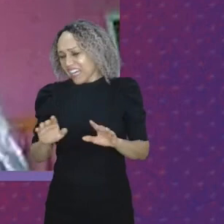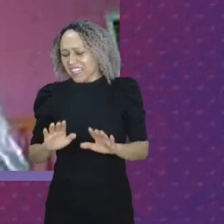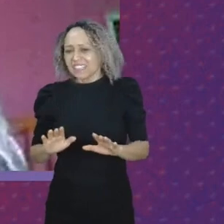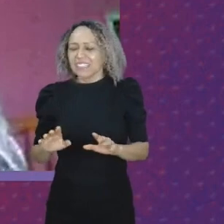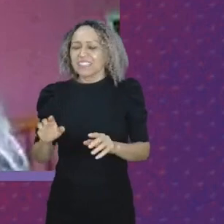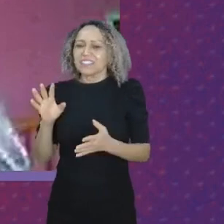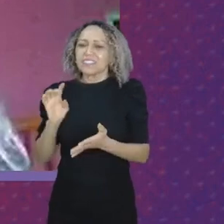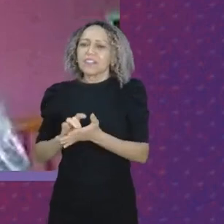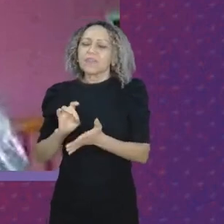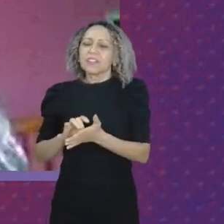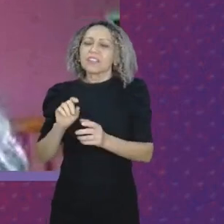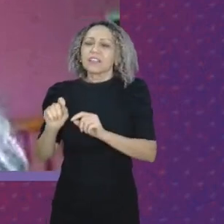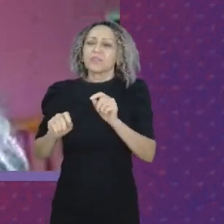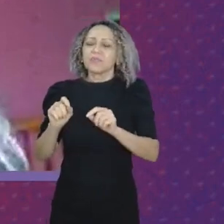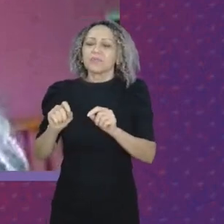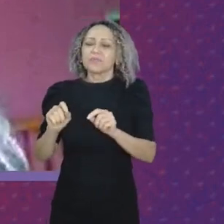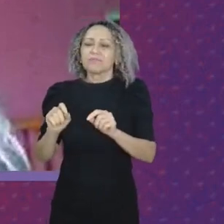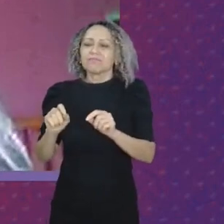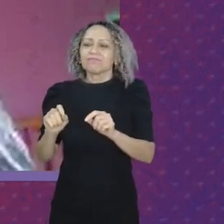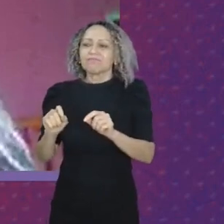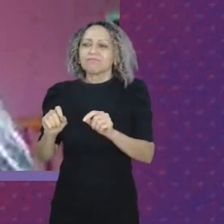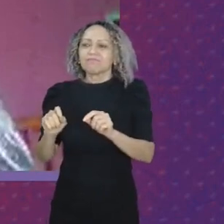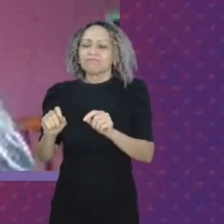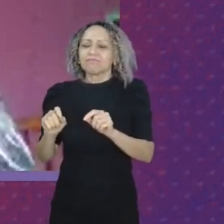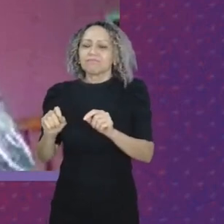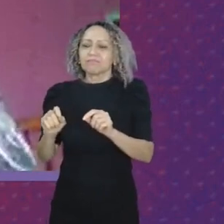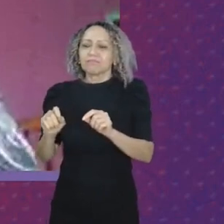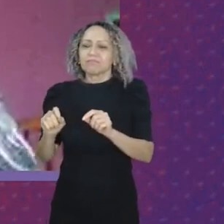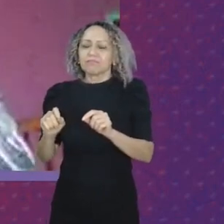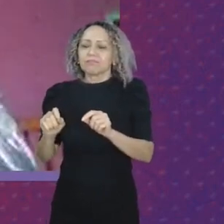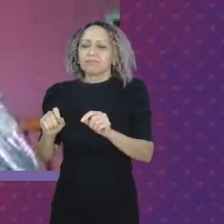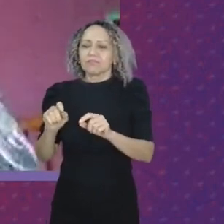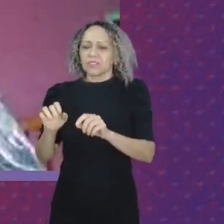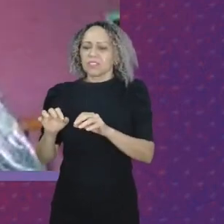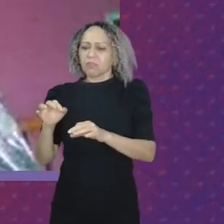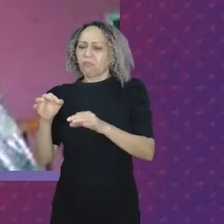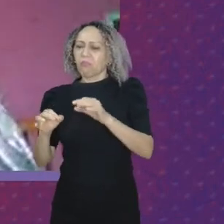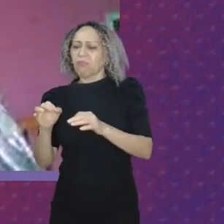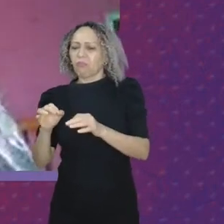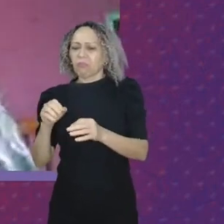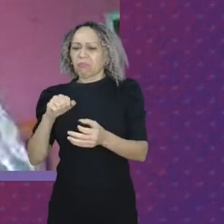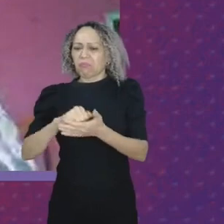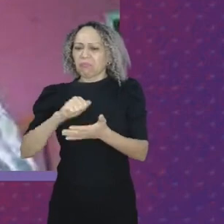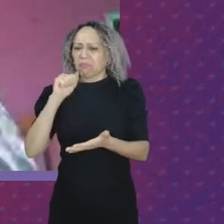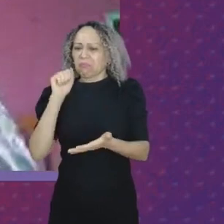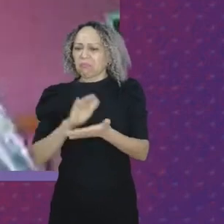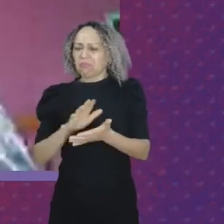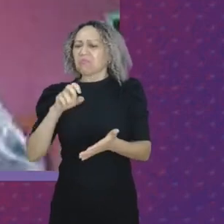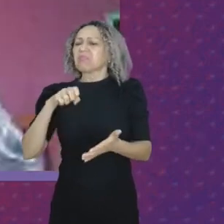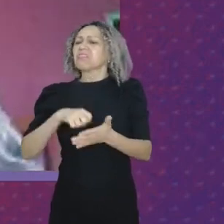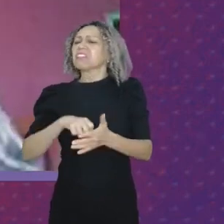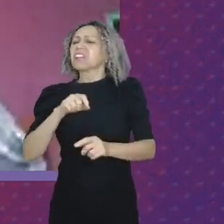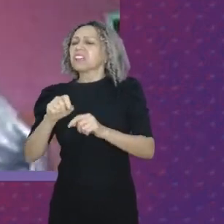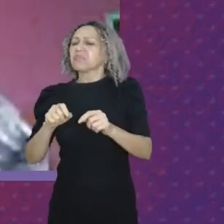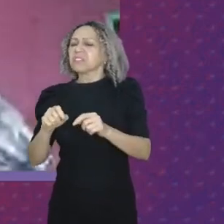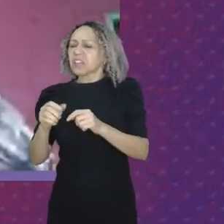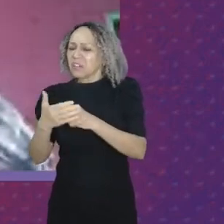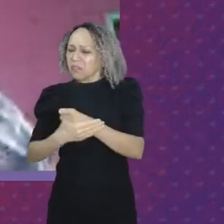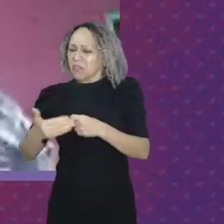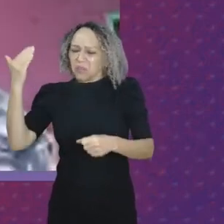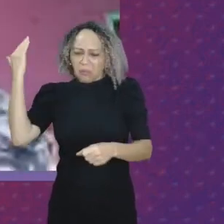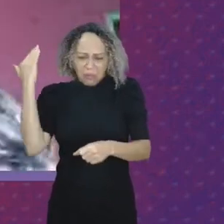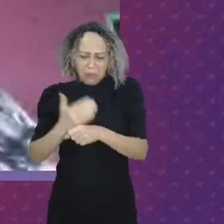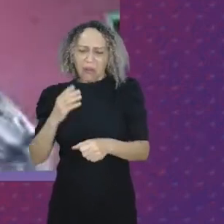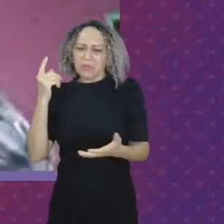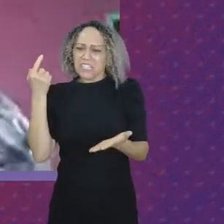burocrático, que foi julgada e condenada, e, né, foi um golpe realmente, tanto que quando o